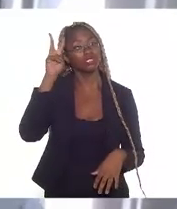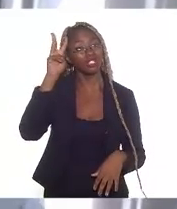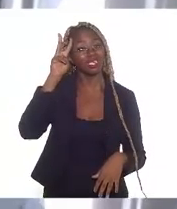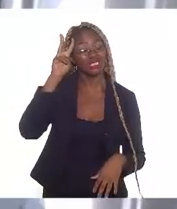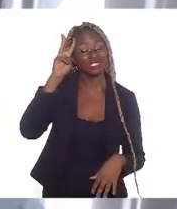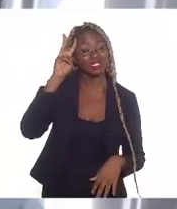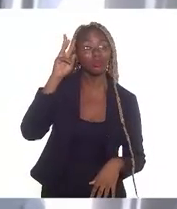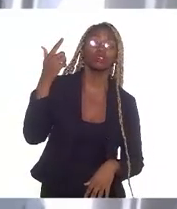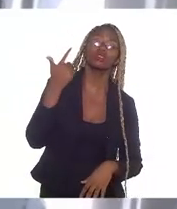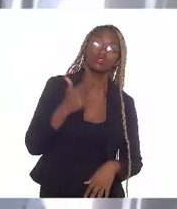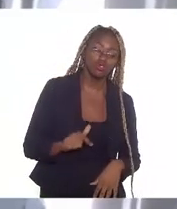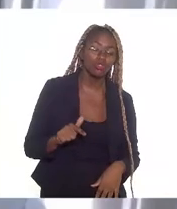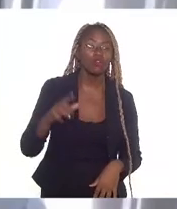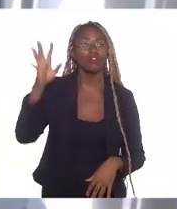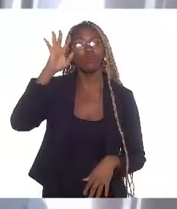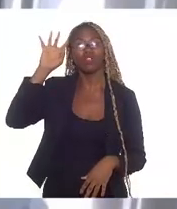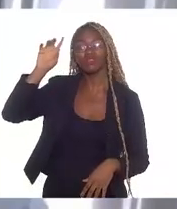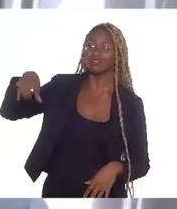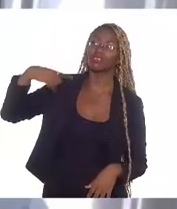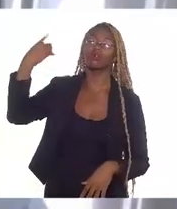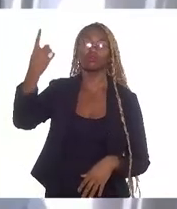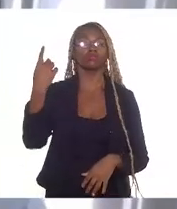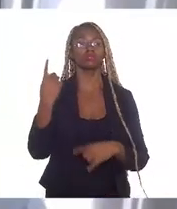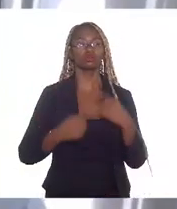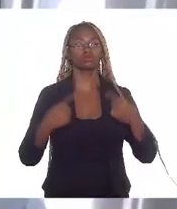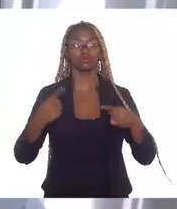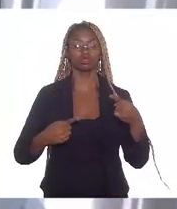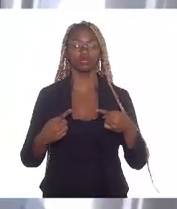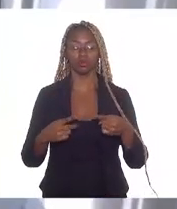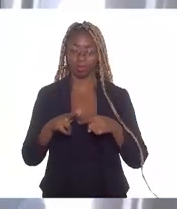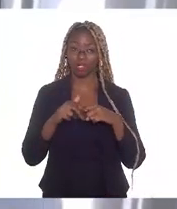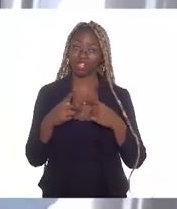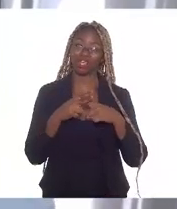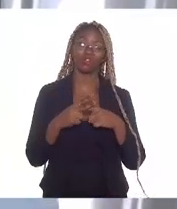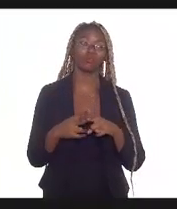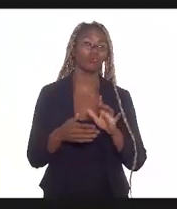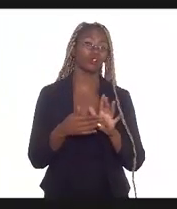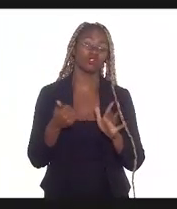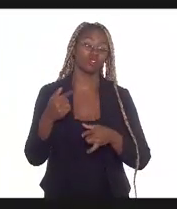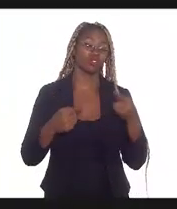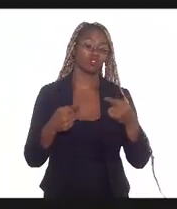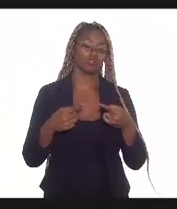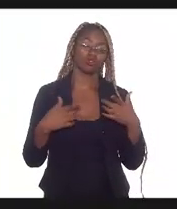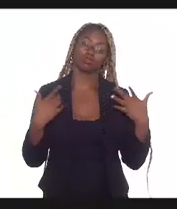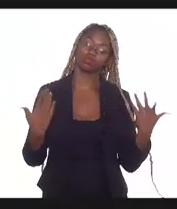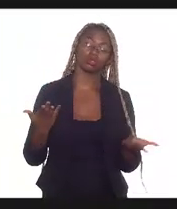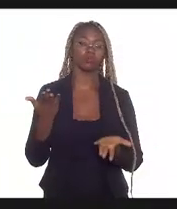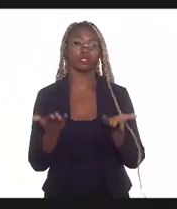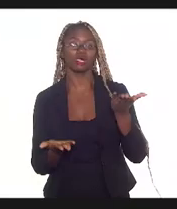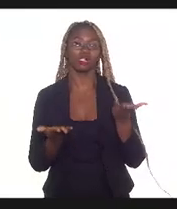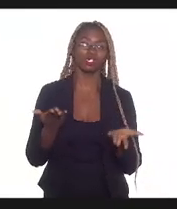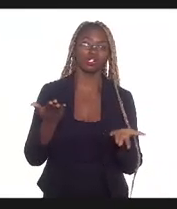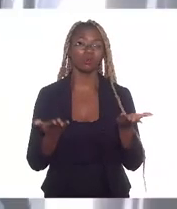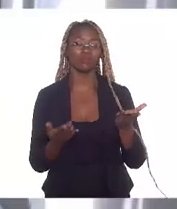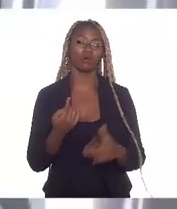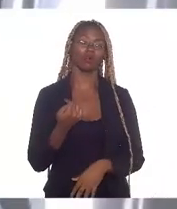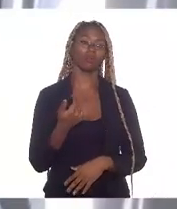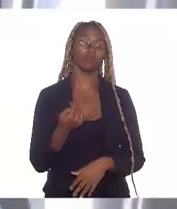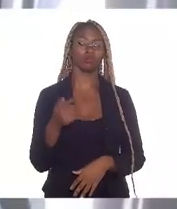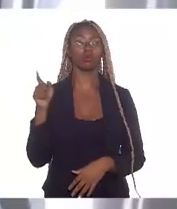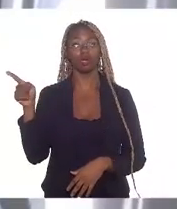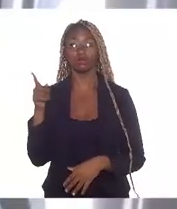que vem, na quarta-feira que vem, que ele vai sair de pauta hoje por causa das emendas. Né? Então, para equilibrar um pouco o jogo, né? As ponderações do